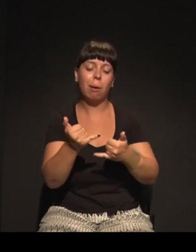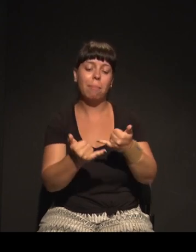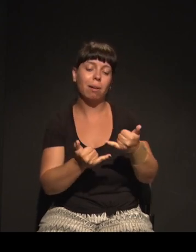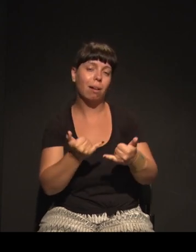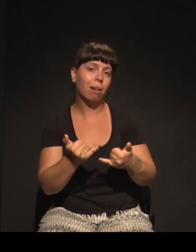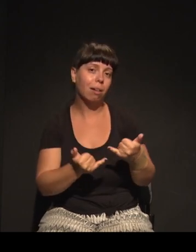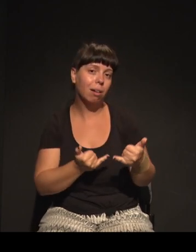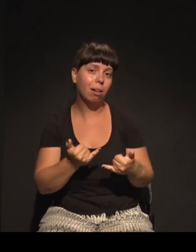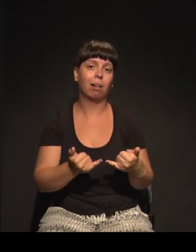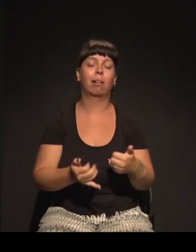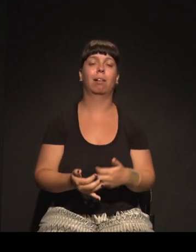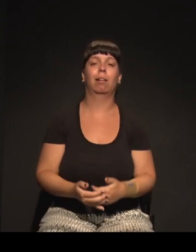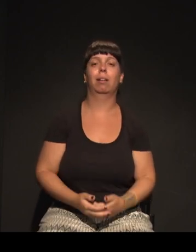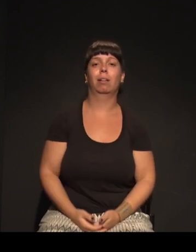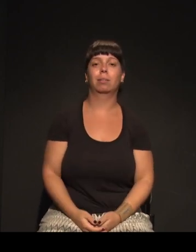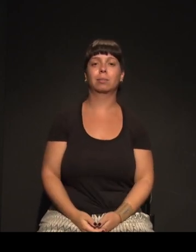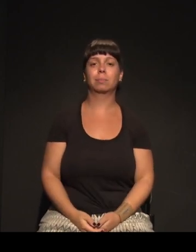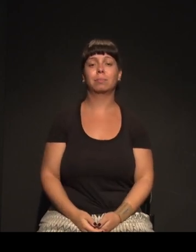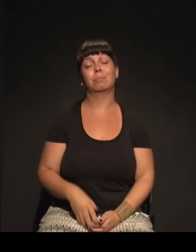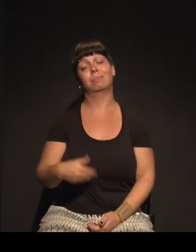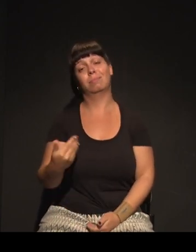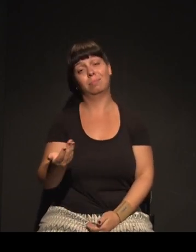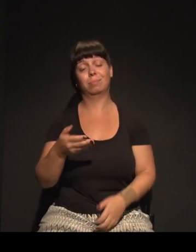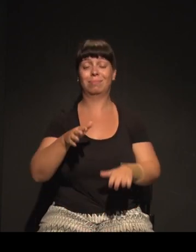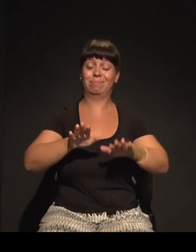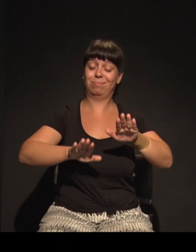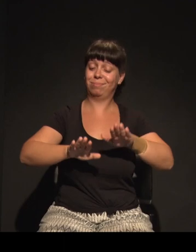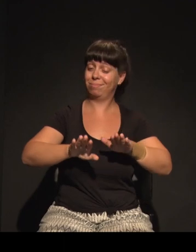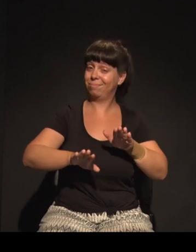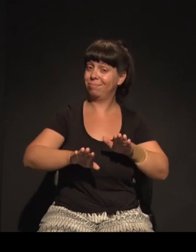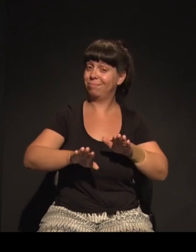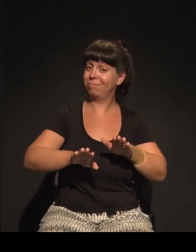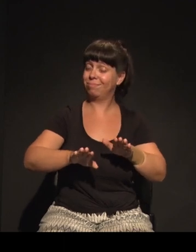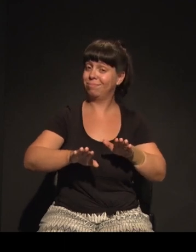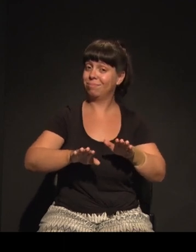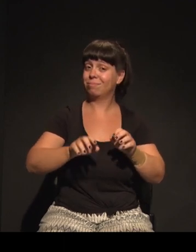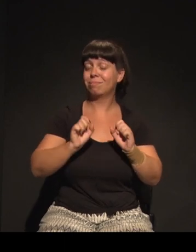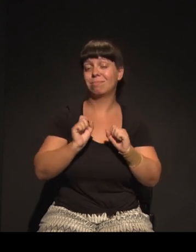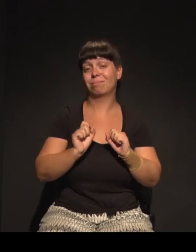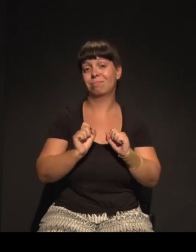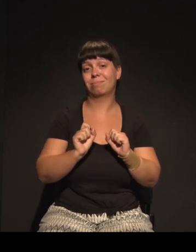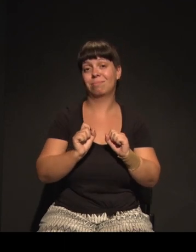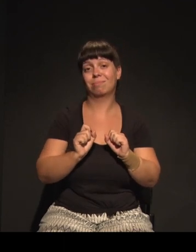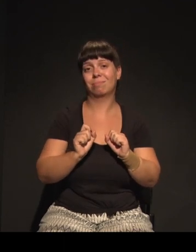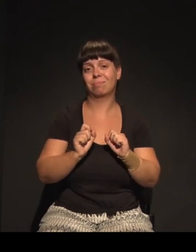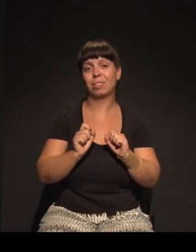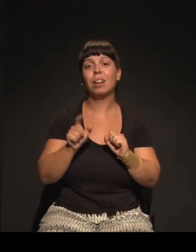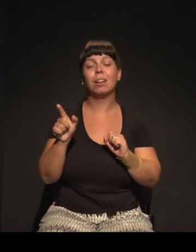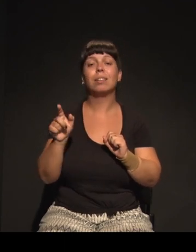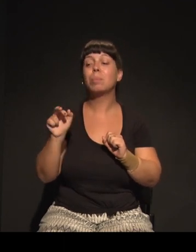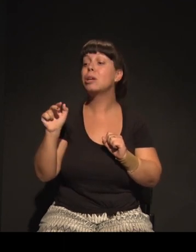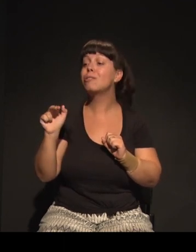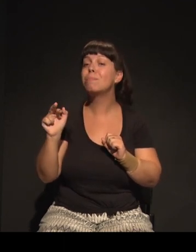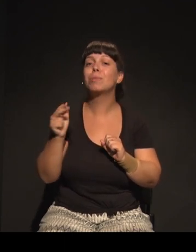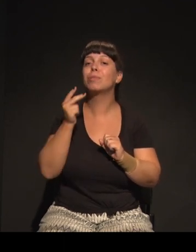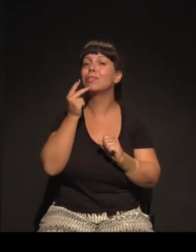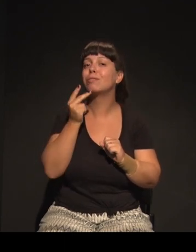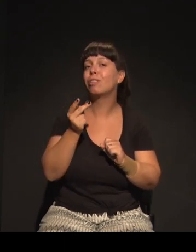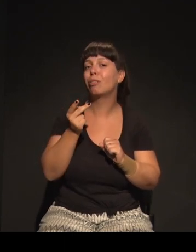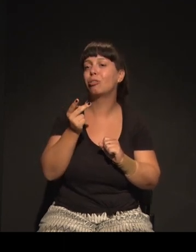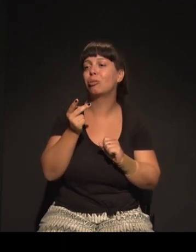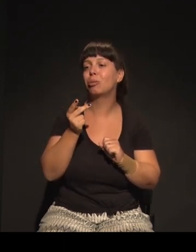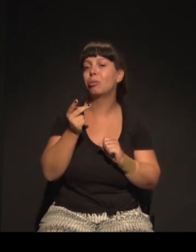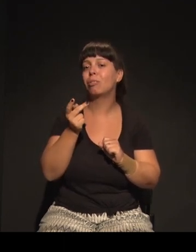é às vezes a gente e convida assim como outro parente falou sobre histórias